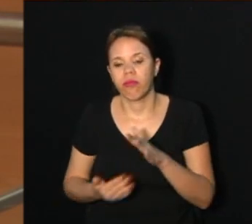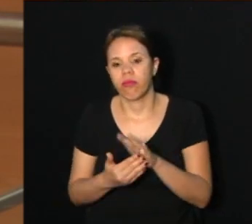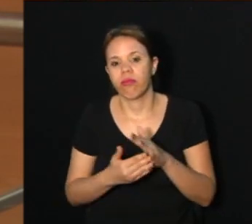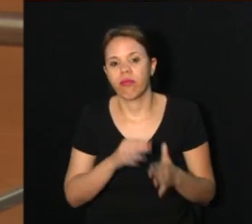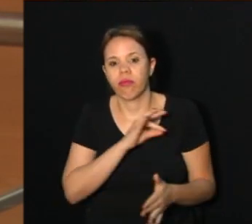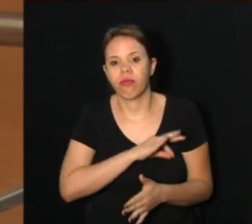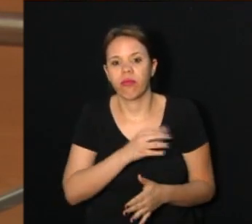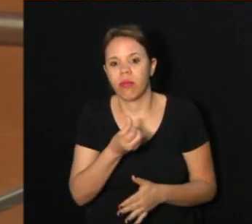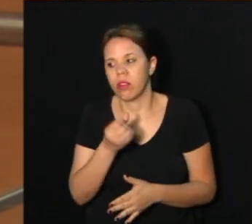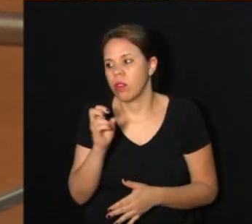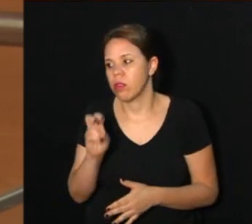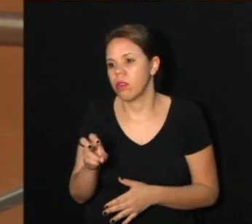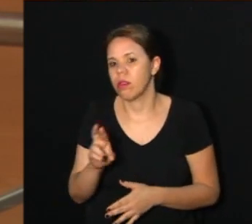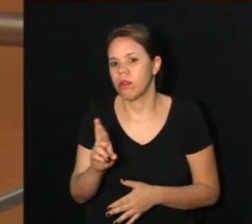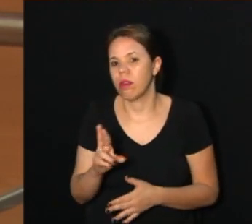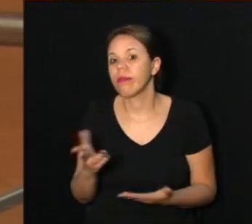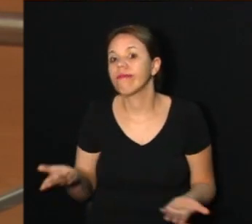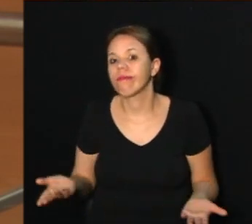ser R$ 65.